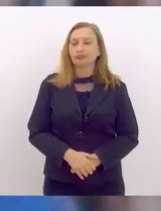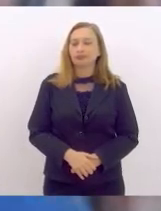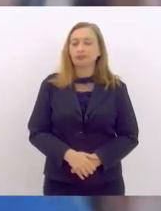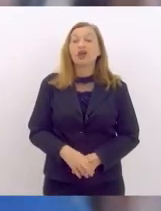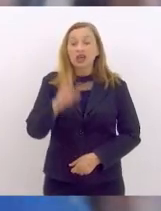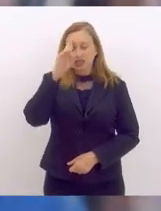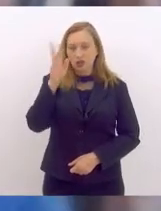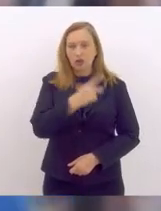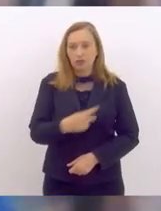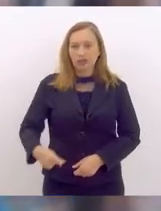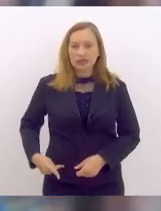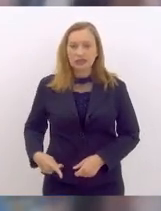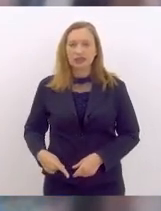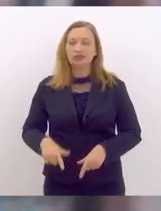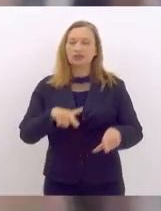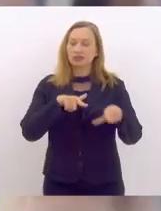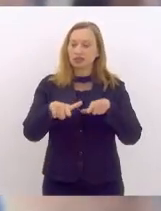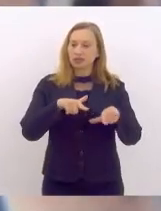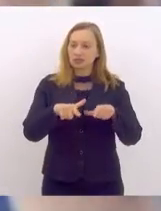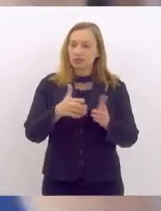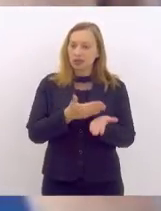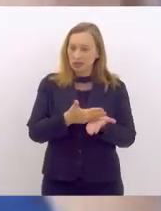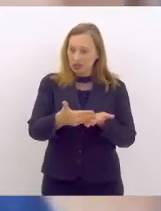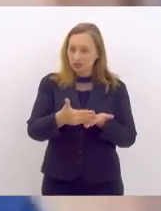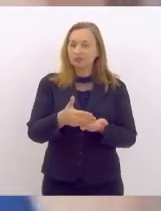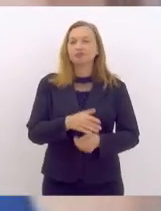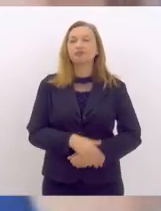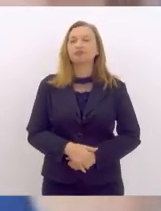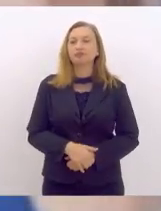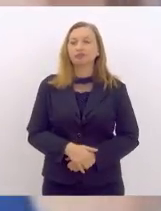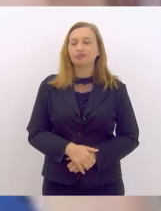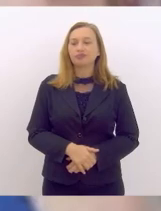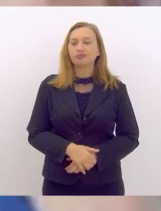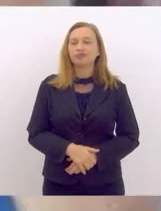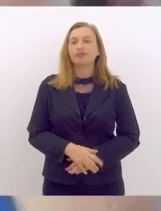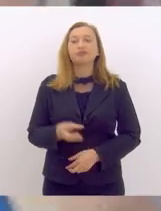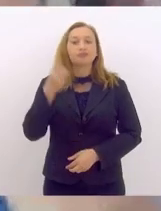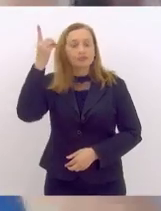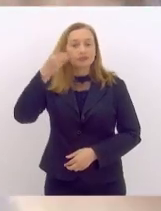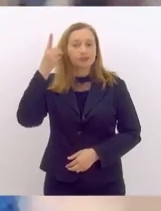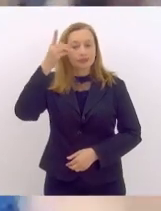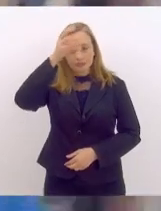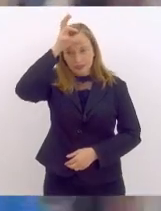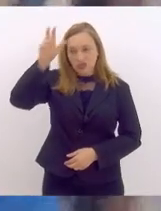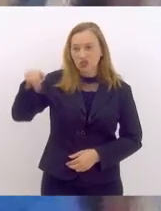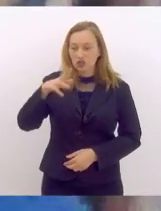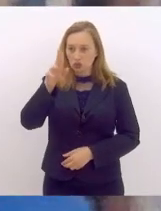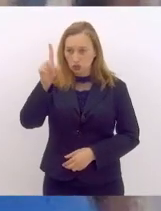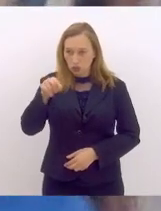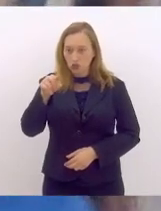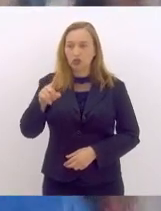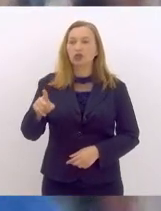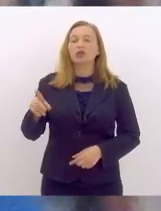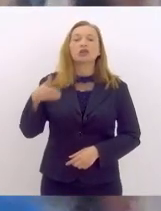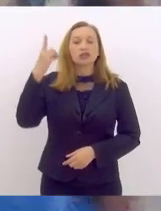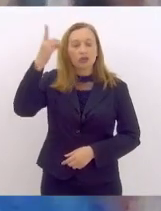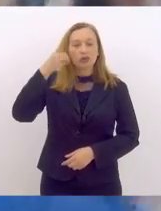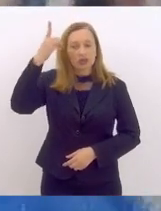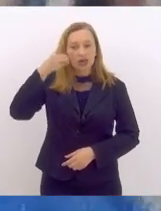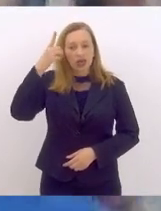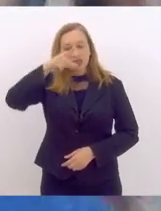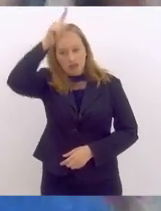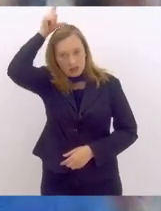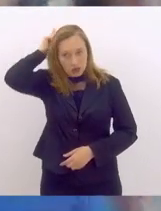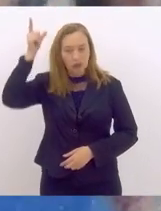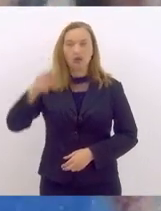a senhora presidente dos trabalhos desse expediente Inicial Nobre deputada tia Ju cobre Deputado Luiz